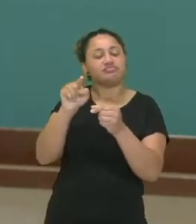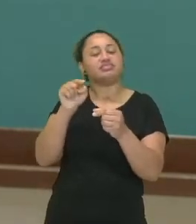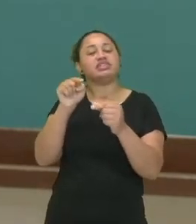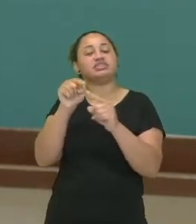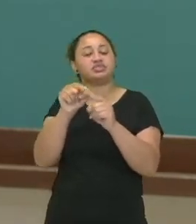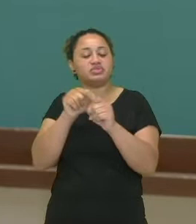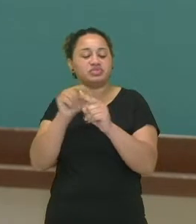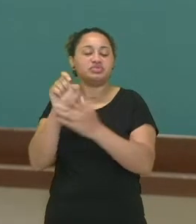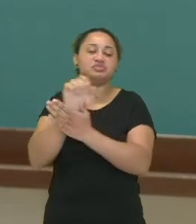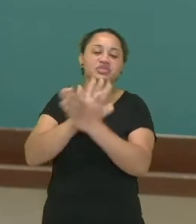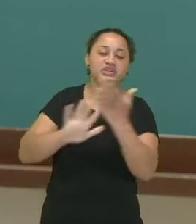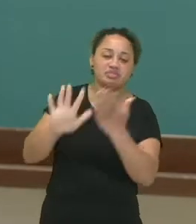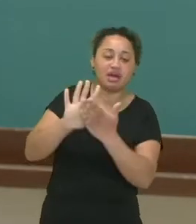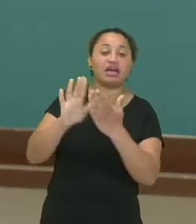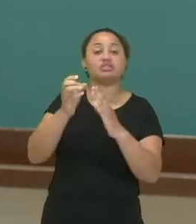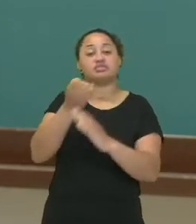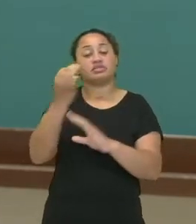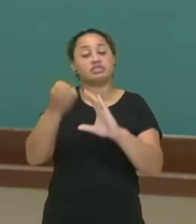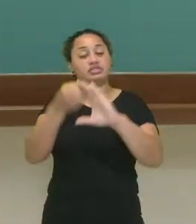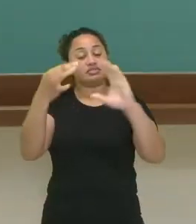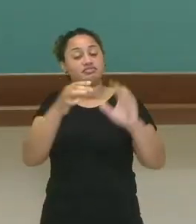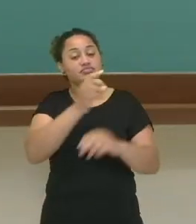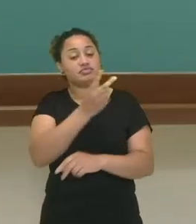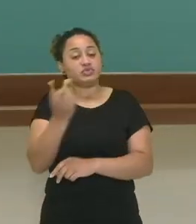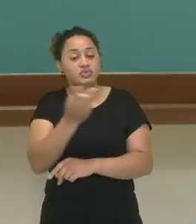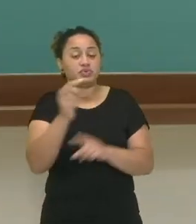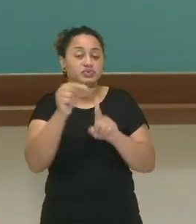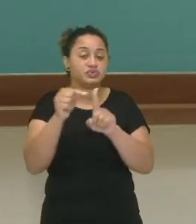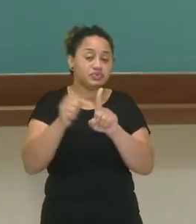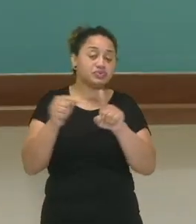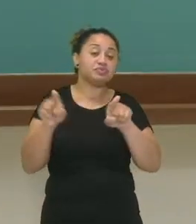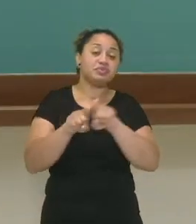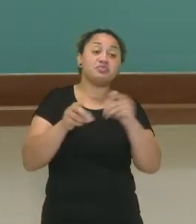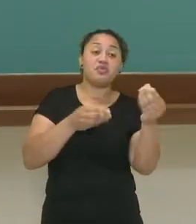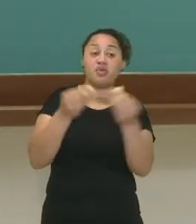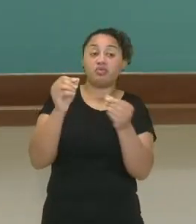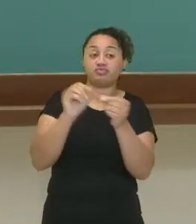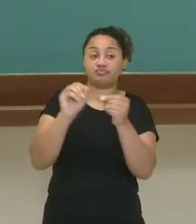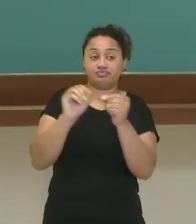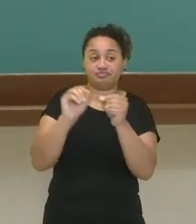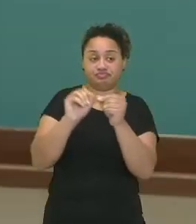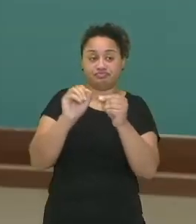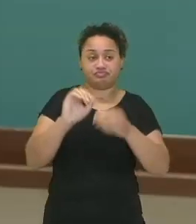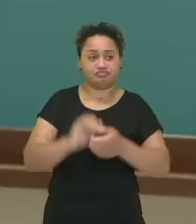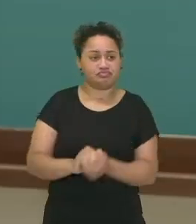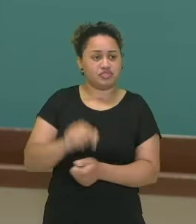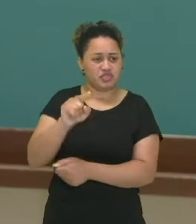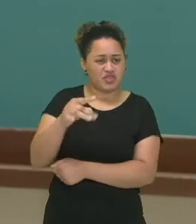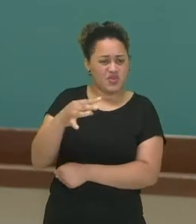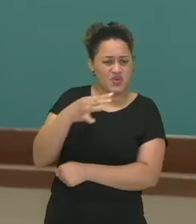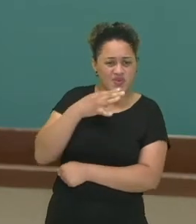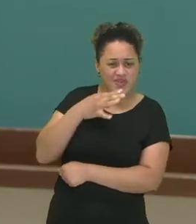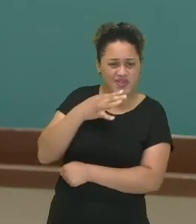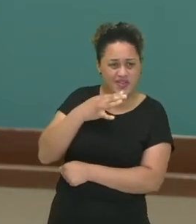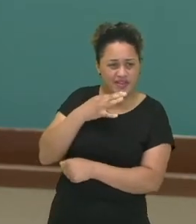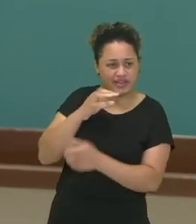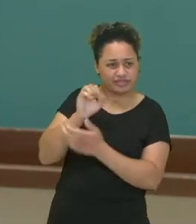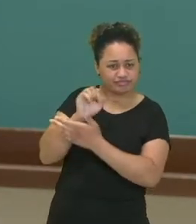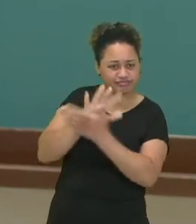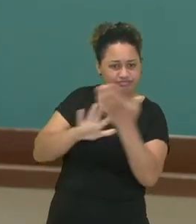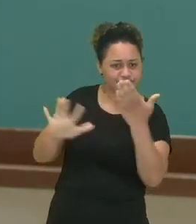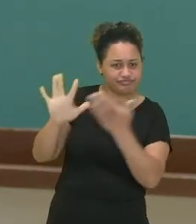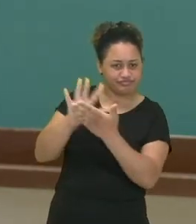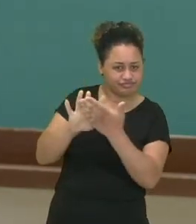cromoxilogravura, né? Quais são as características de cada uma e como se realizam elas. Então, você já ouviu falar em